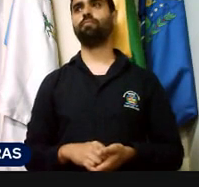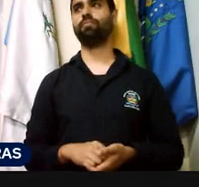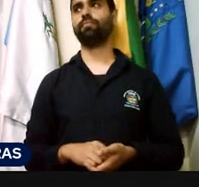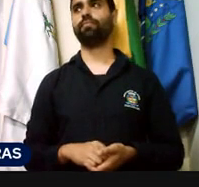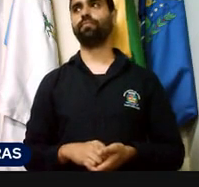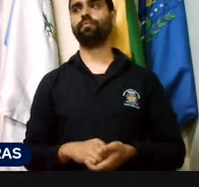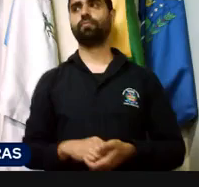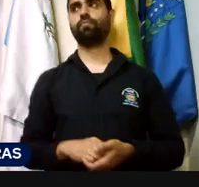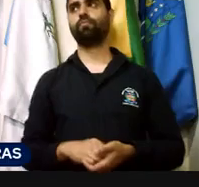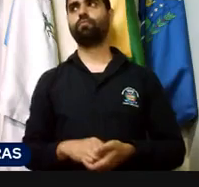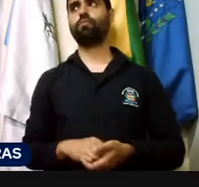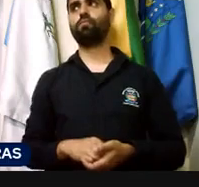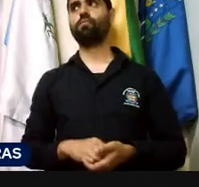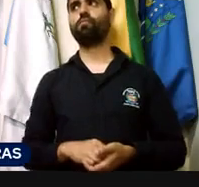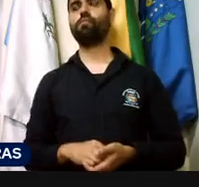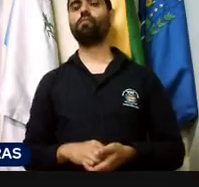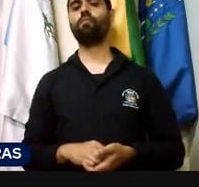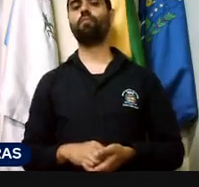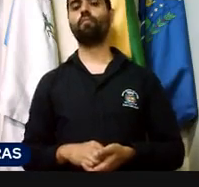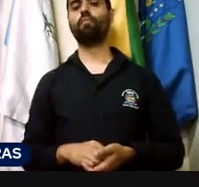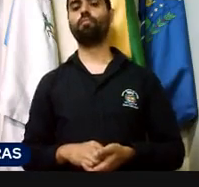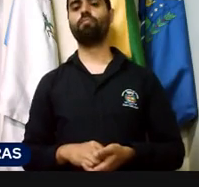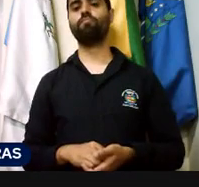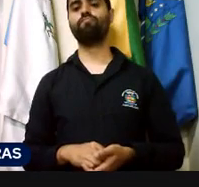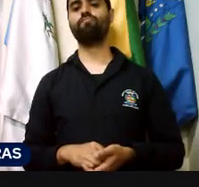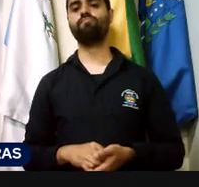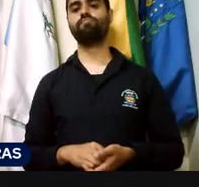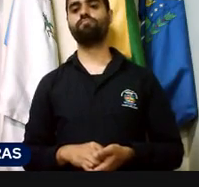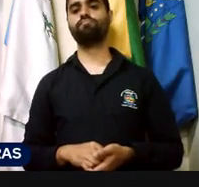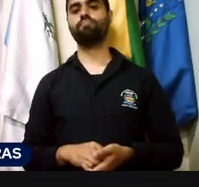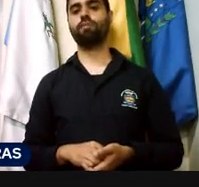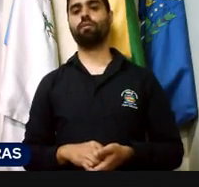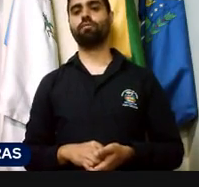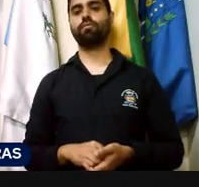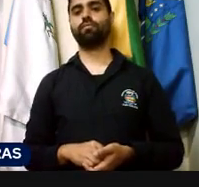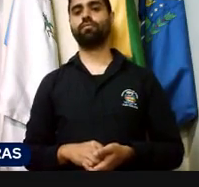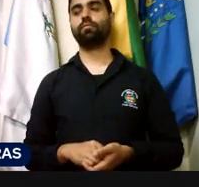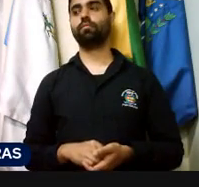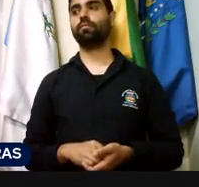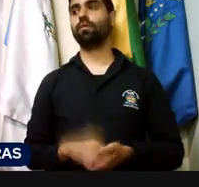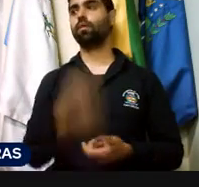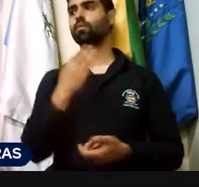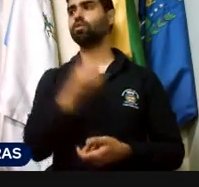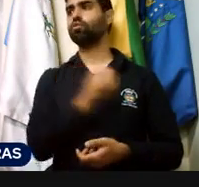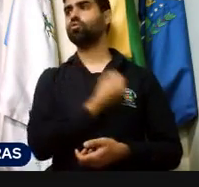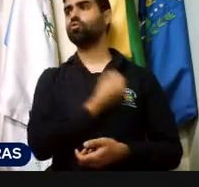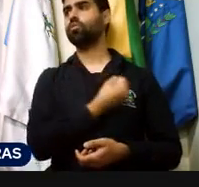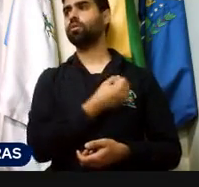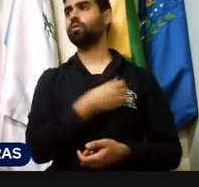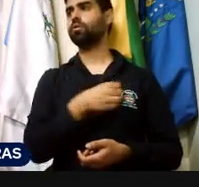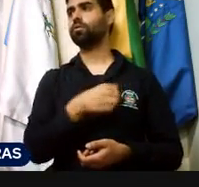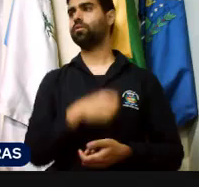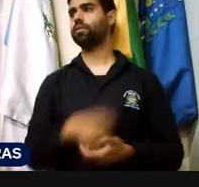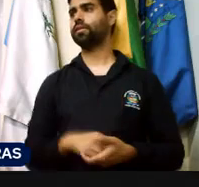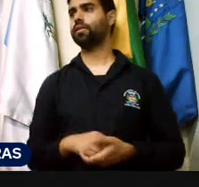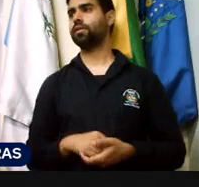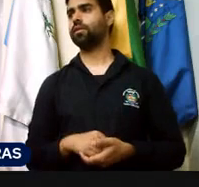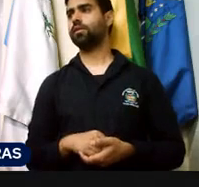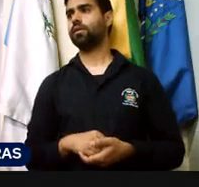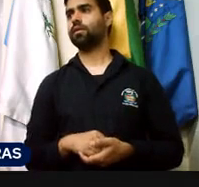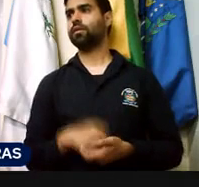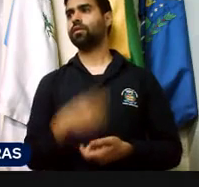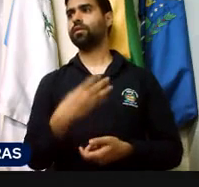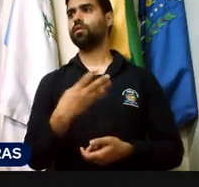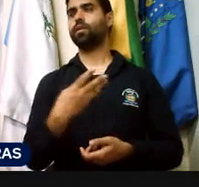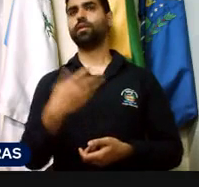Leitura dos requerimentos. Requerimento número 337. Excelentíssimo senhor presidente da Câmara Municipal de Valença, vereador